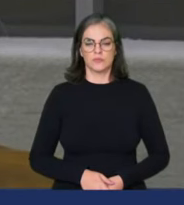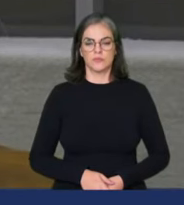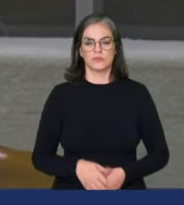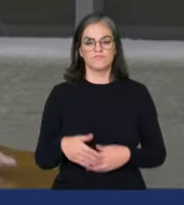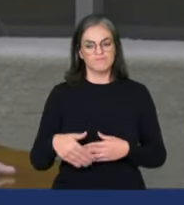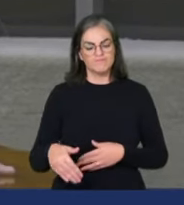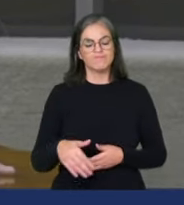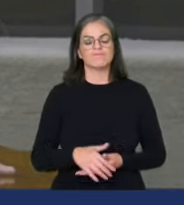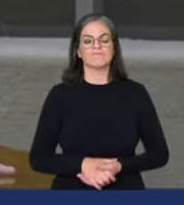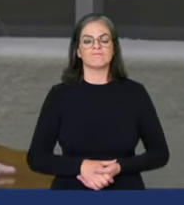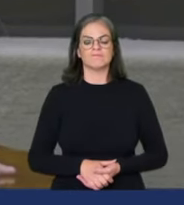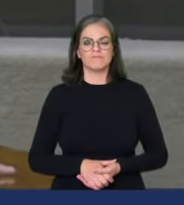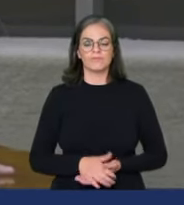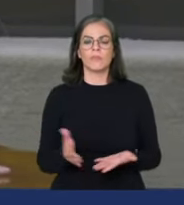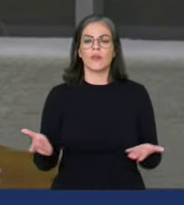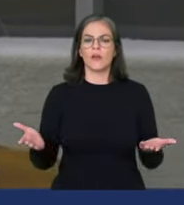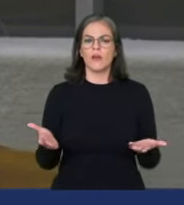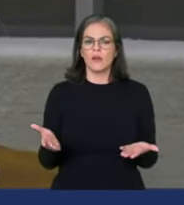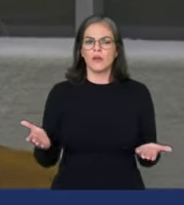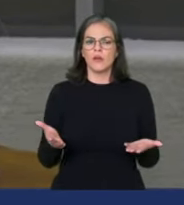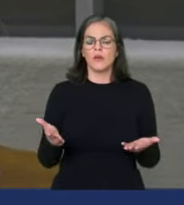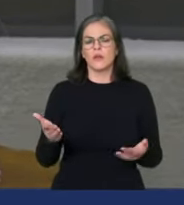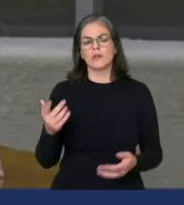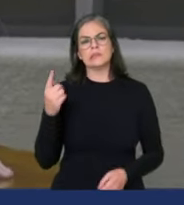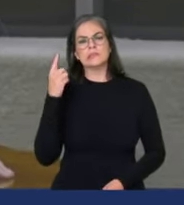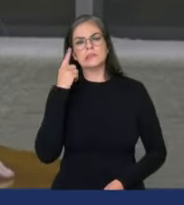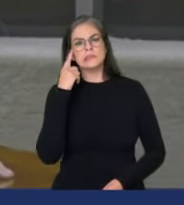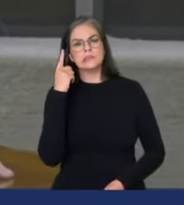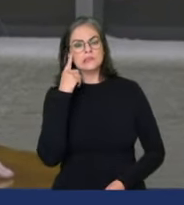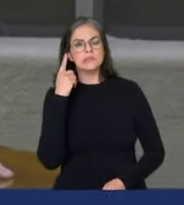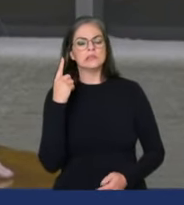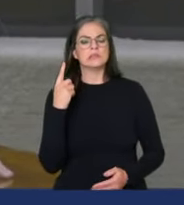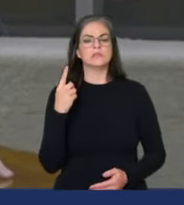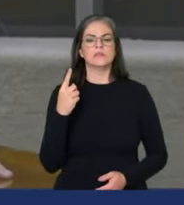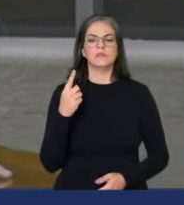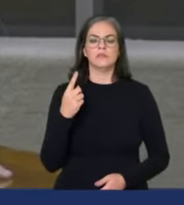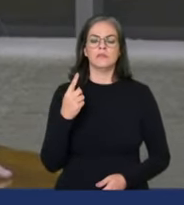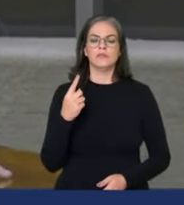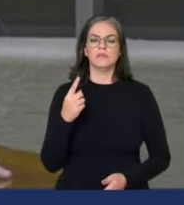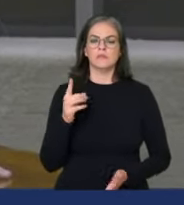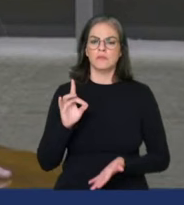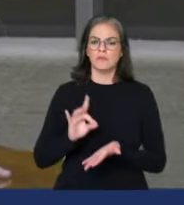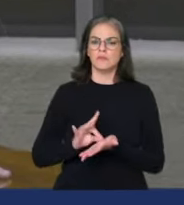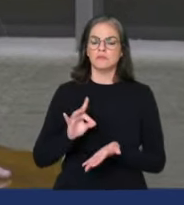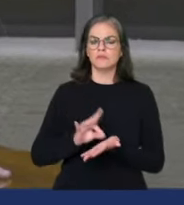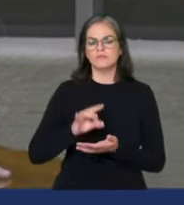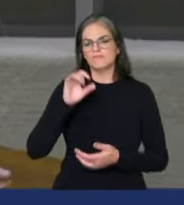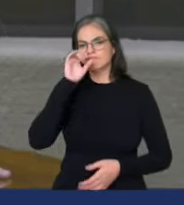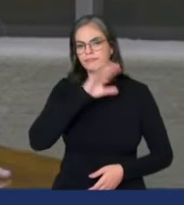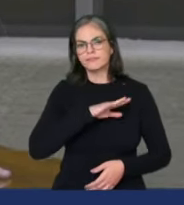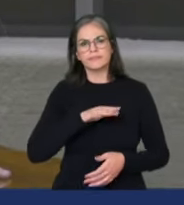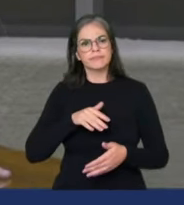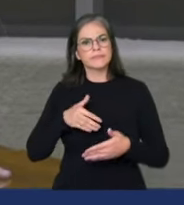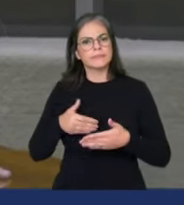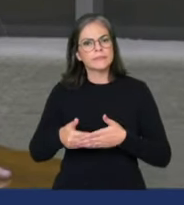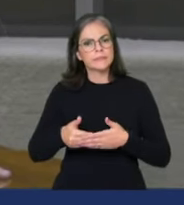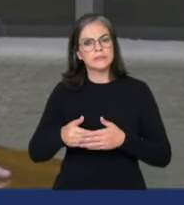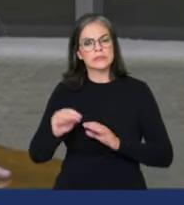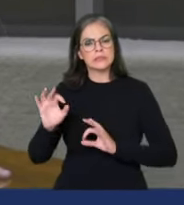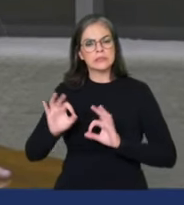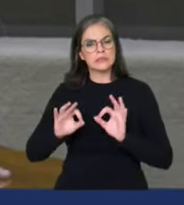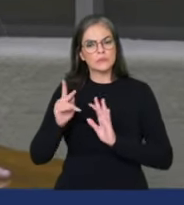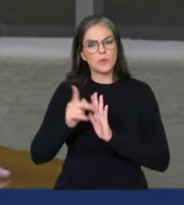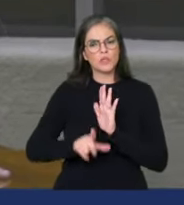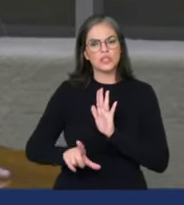de privatização da Petrobras, companheiro David, de forma assodada, por projeto de lei, sem